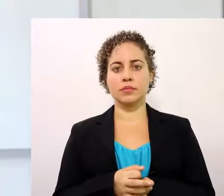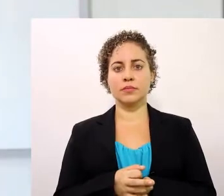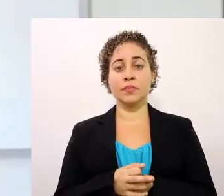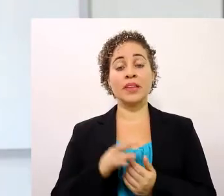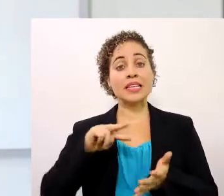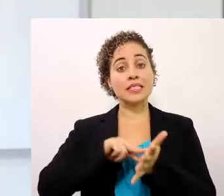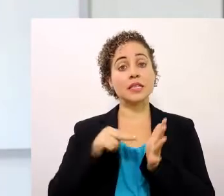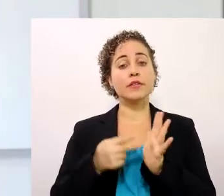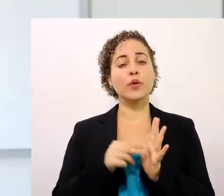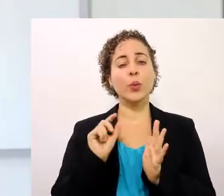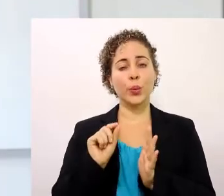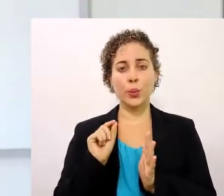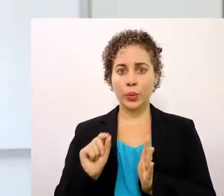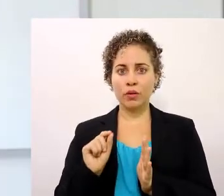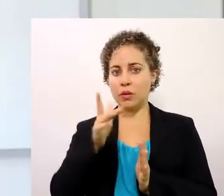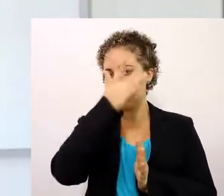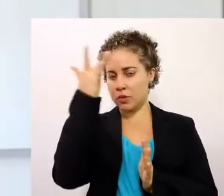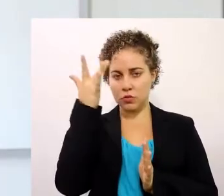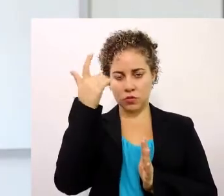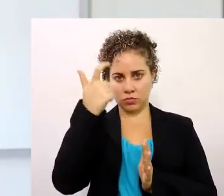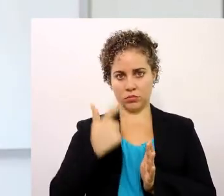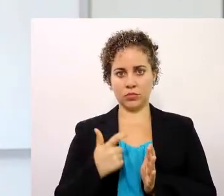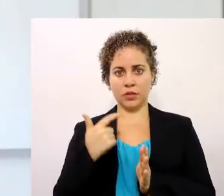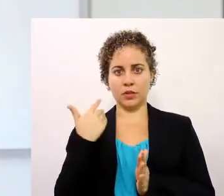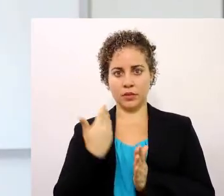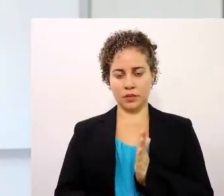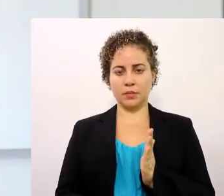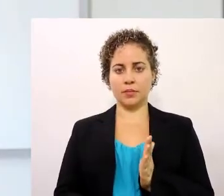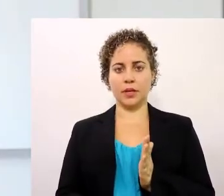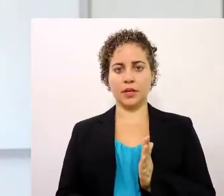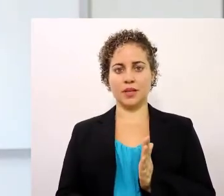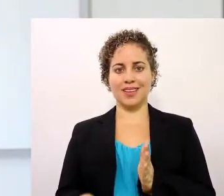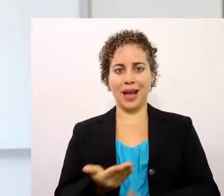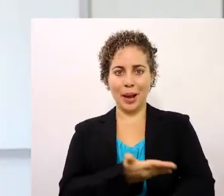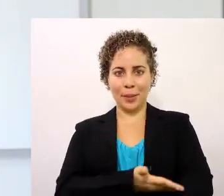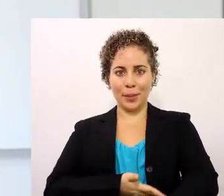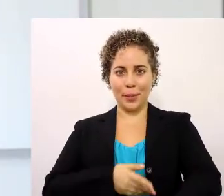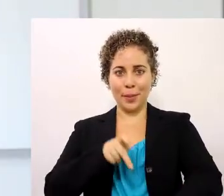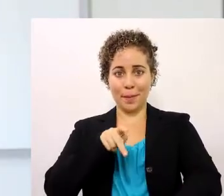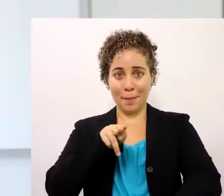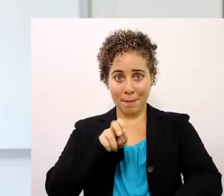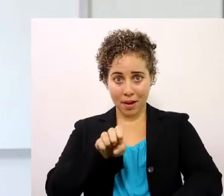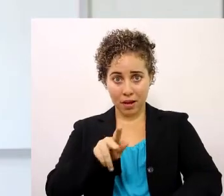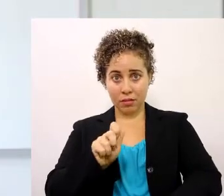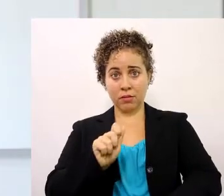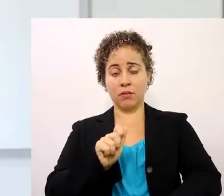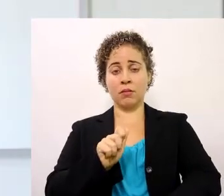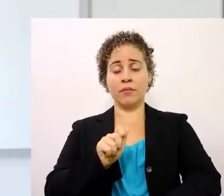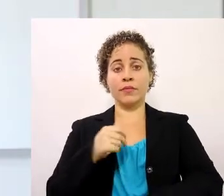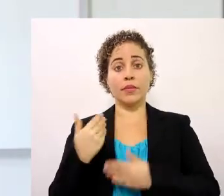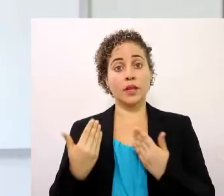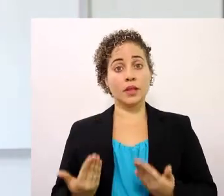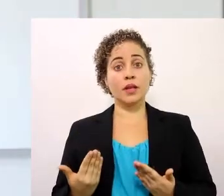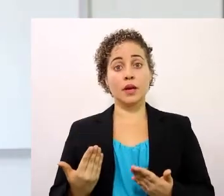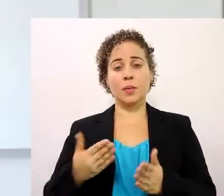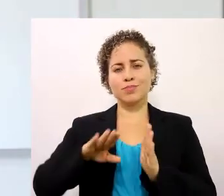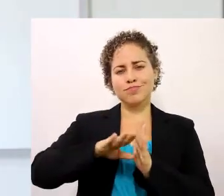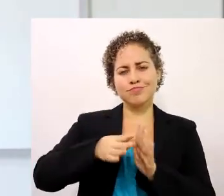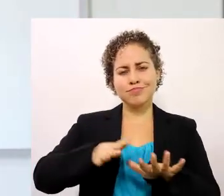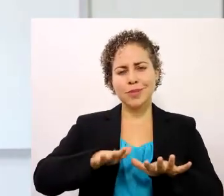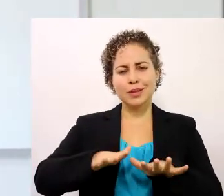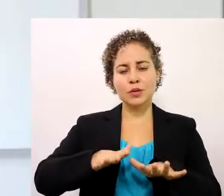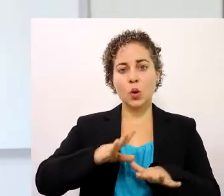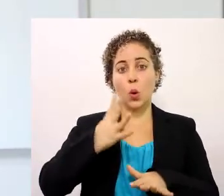O que significa isso? Quando um trabalhador perde uma perna acima do joelho, normalmente, em média, ele precisa